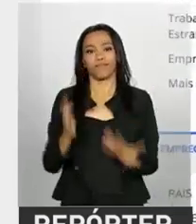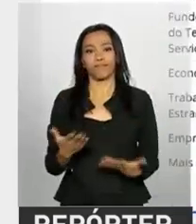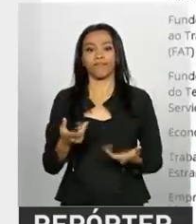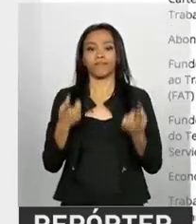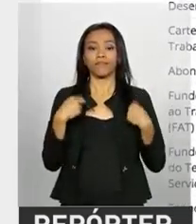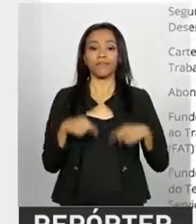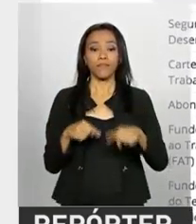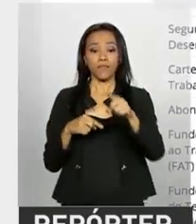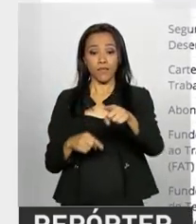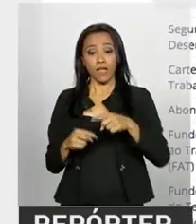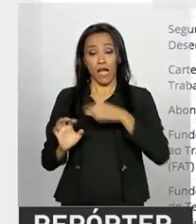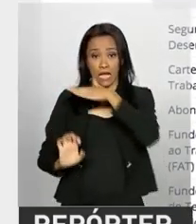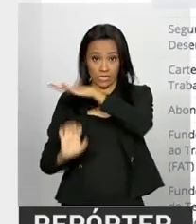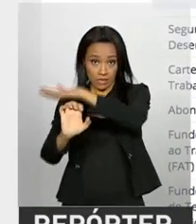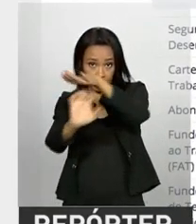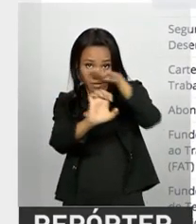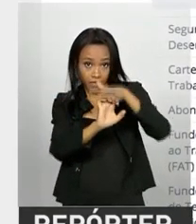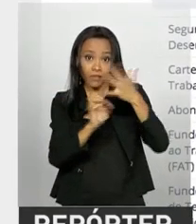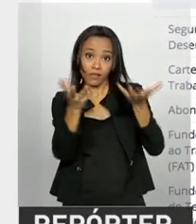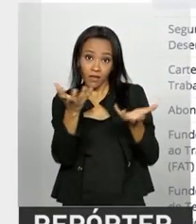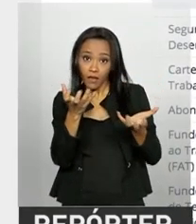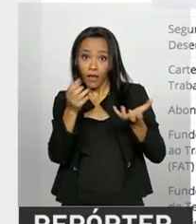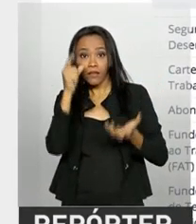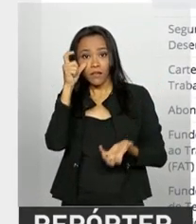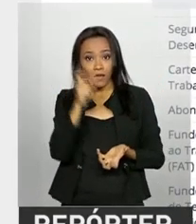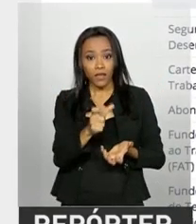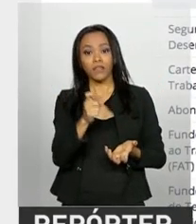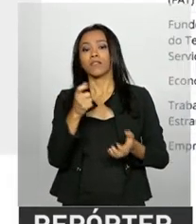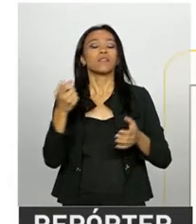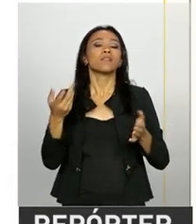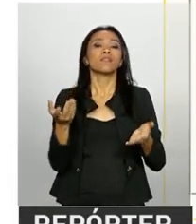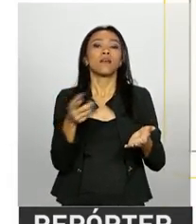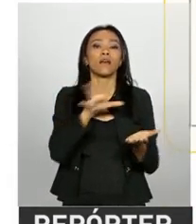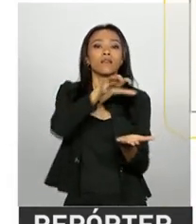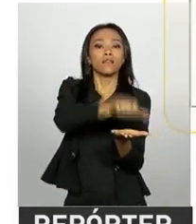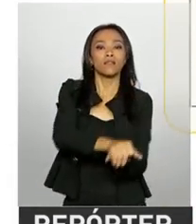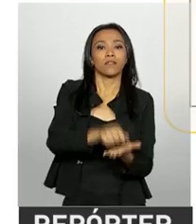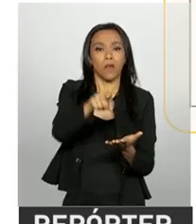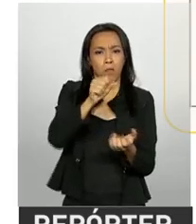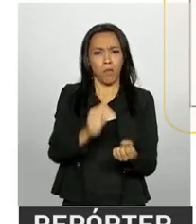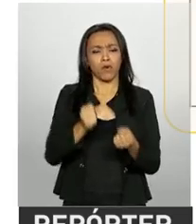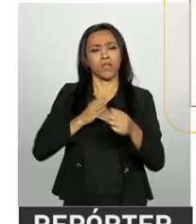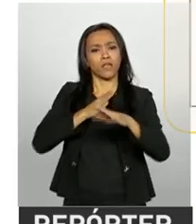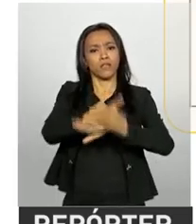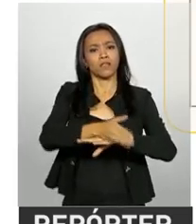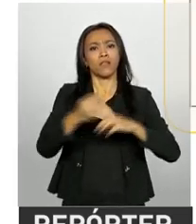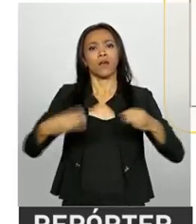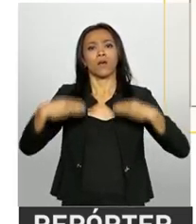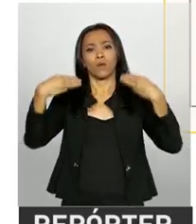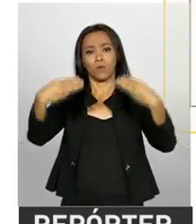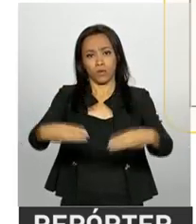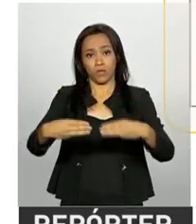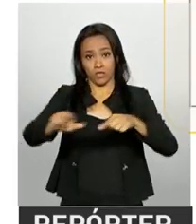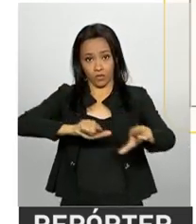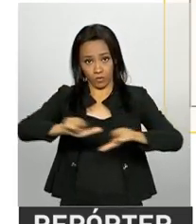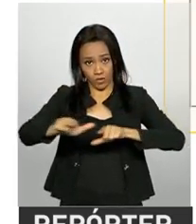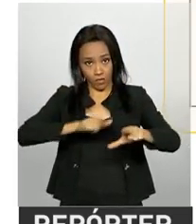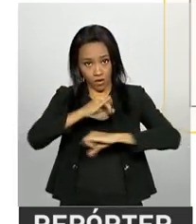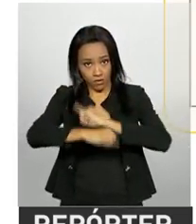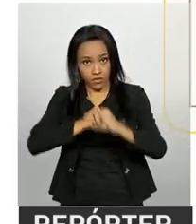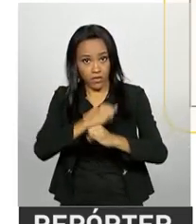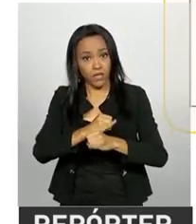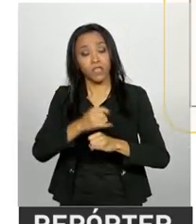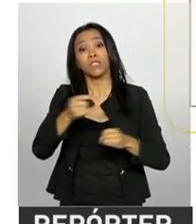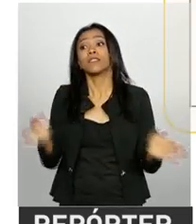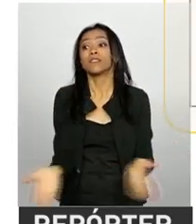empregadores que têm interesse em se cadastrar no pat podem acessar o site do ministério do trabalho e para incentivar as